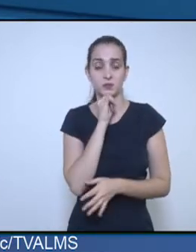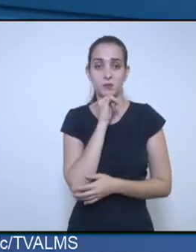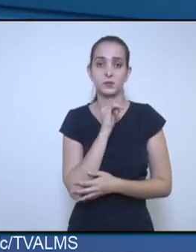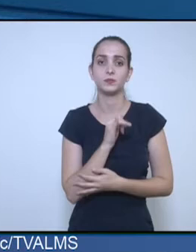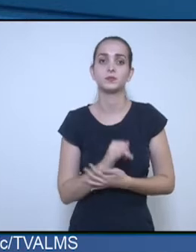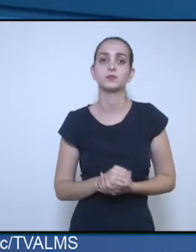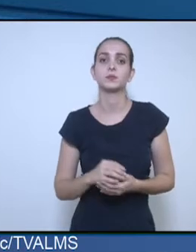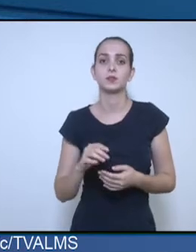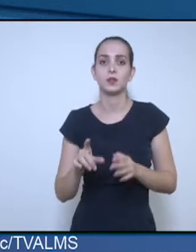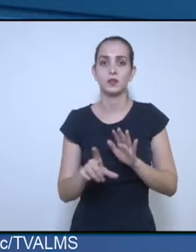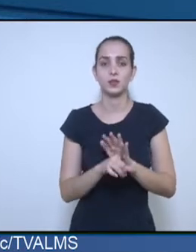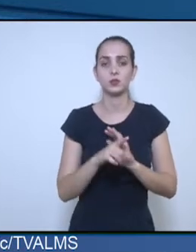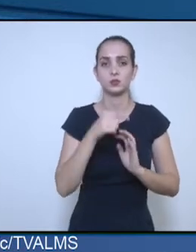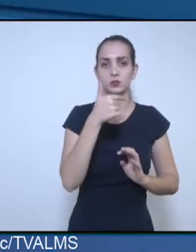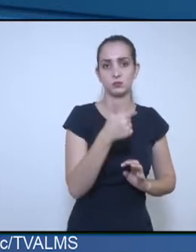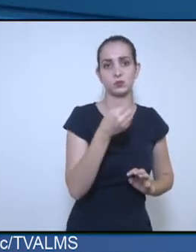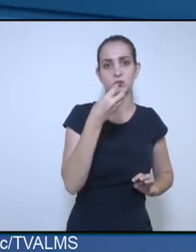a Lei